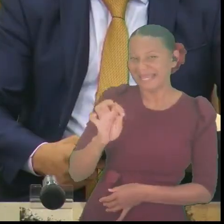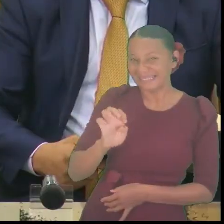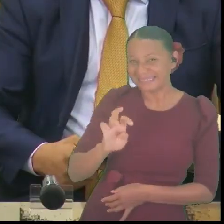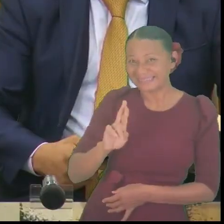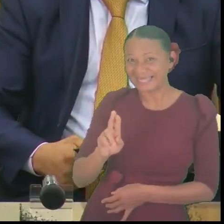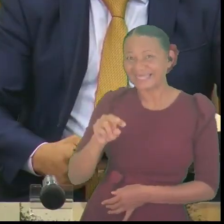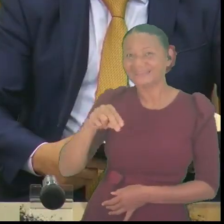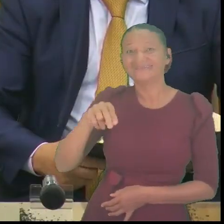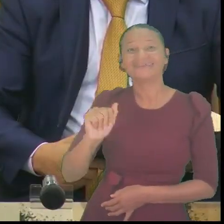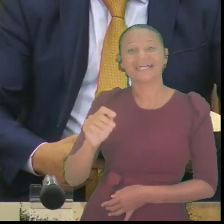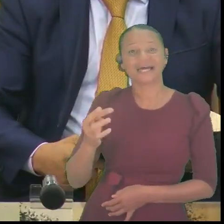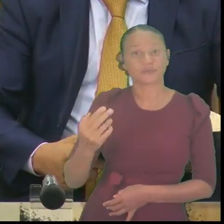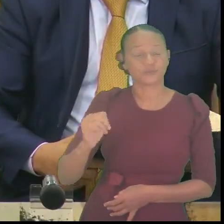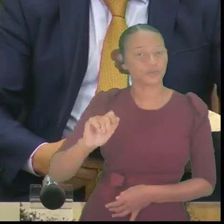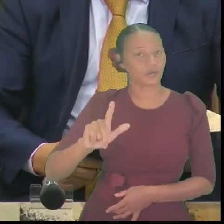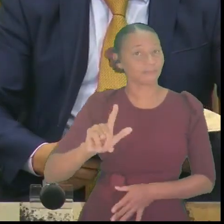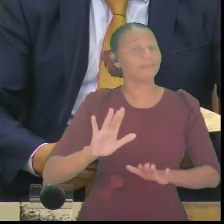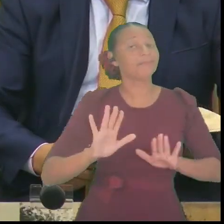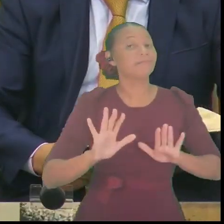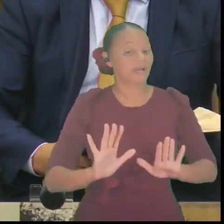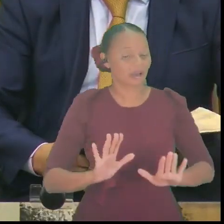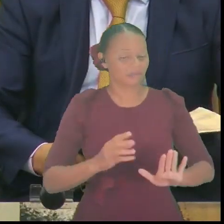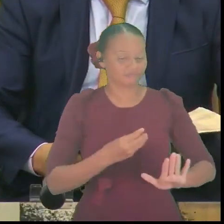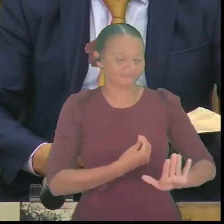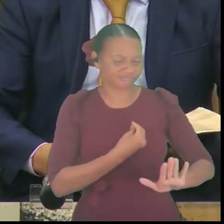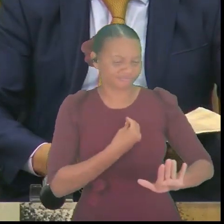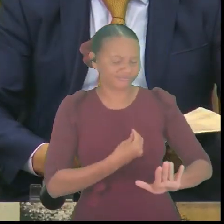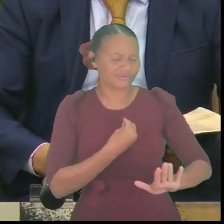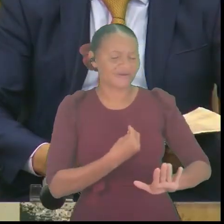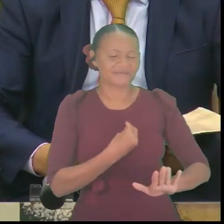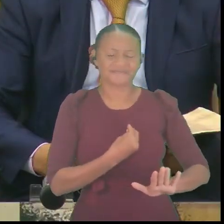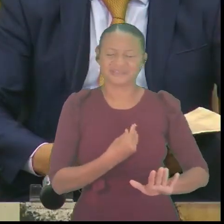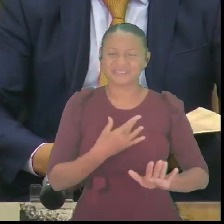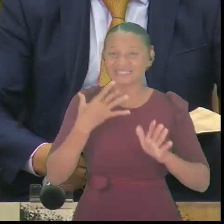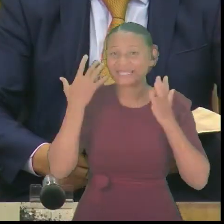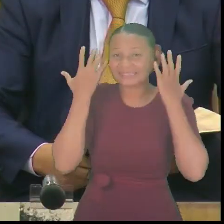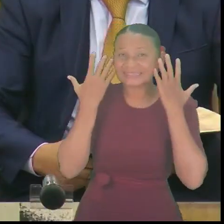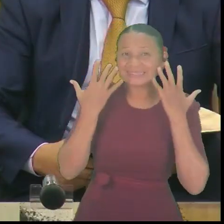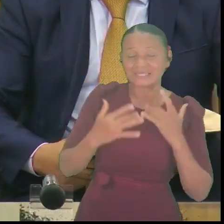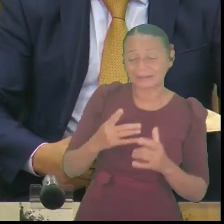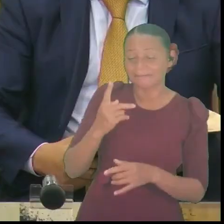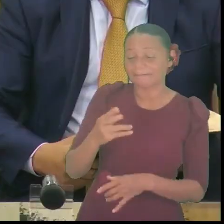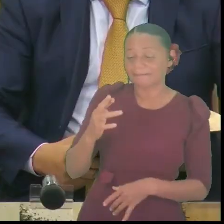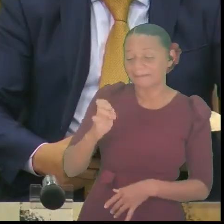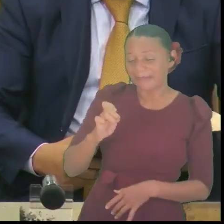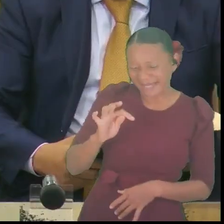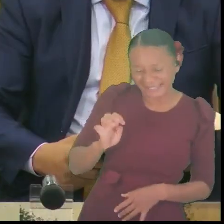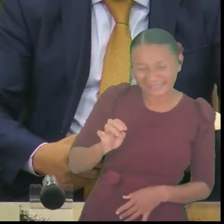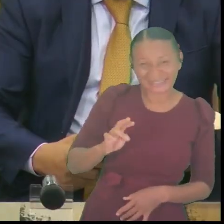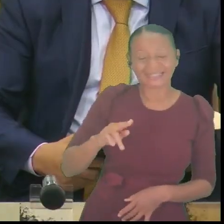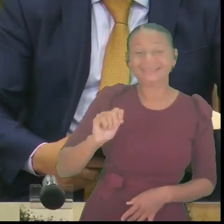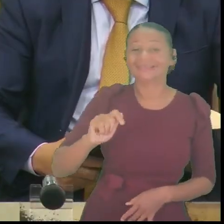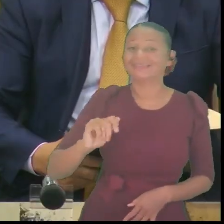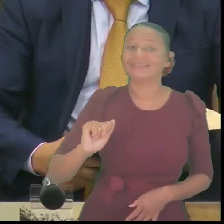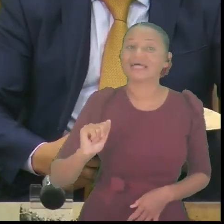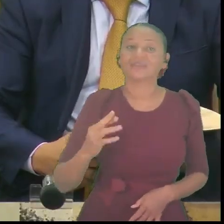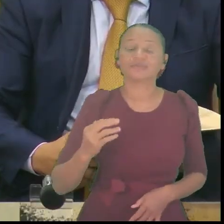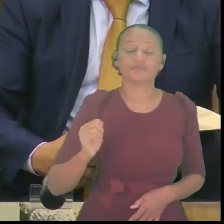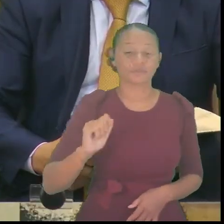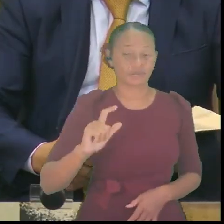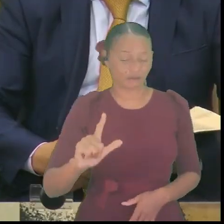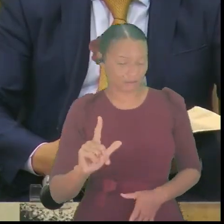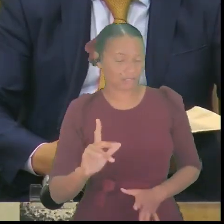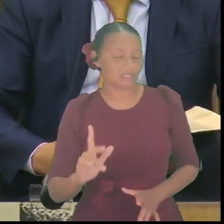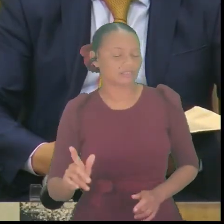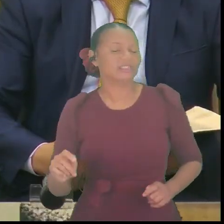preternatural. Mas, por viver uma vida natural, não natural e preternatural, Jesus teve condições